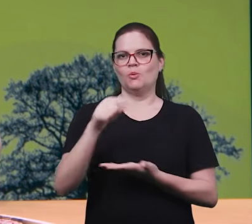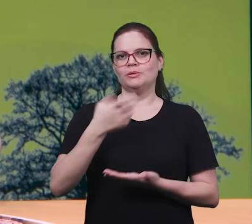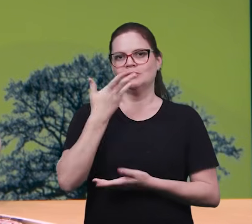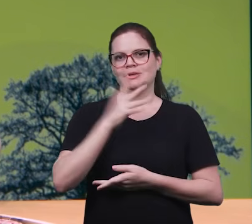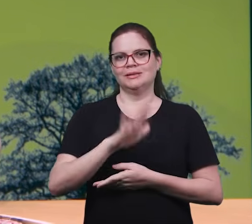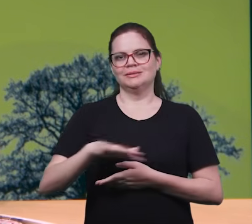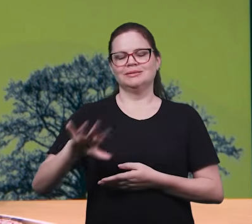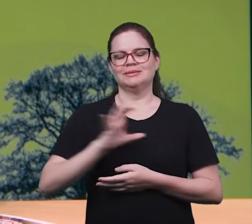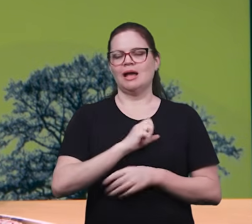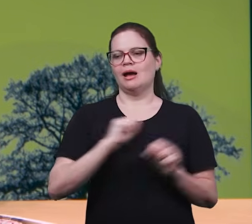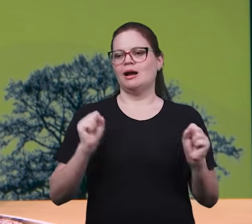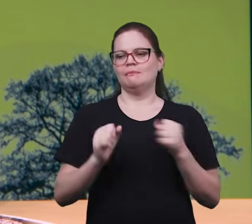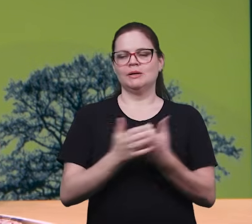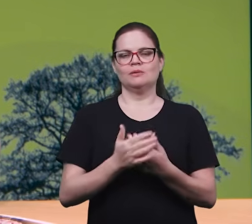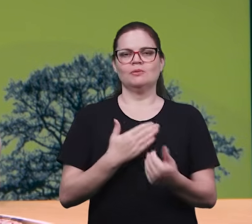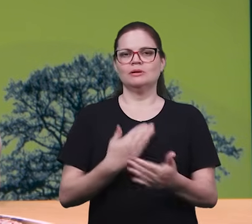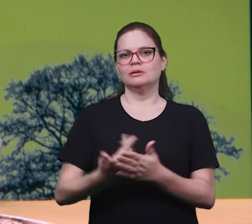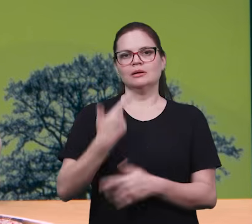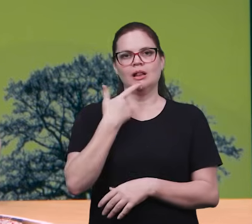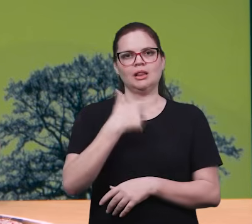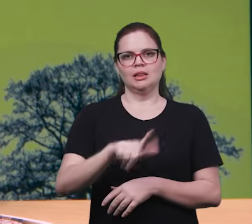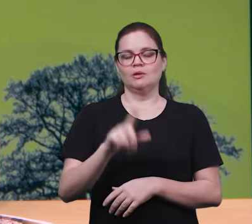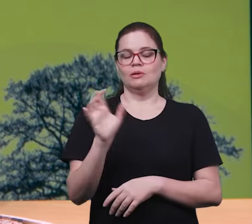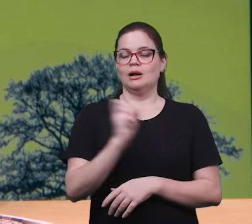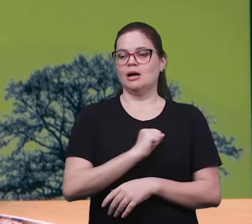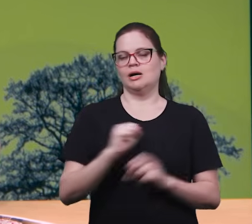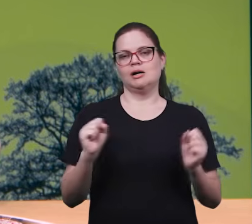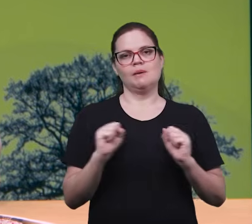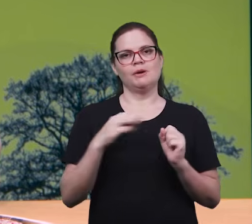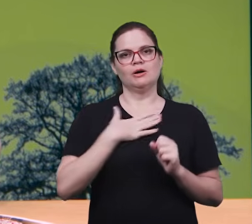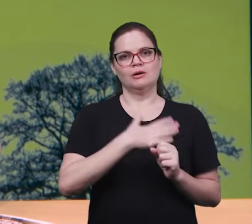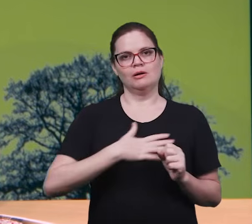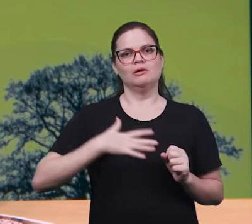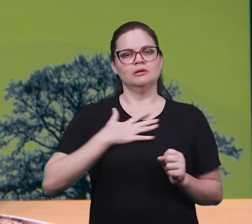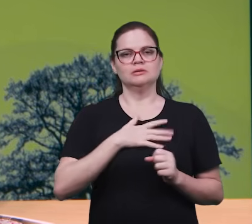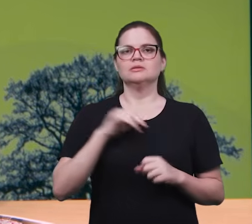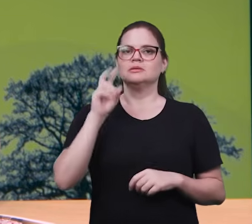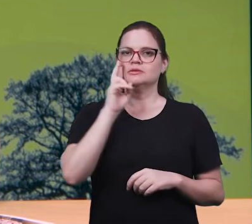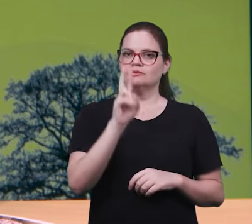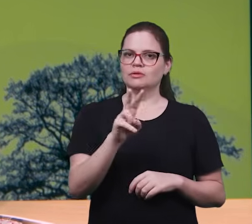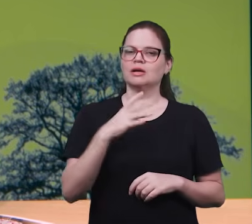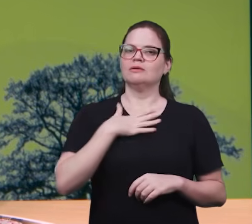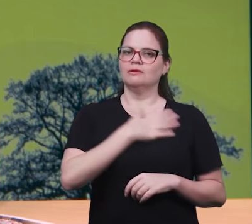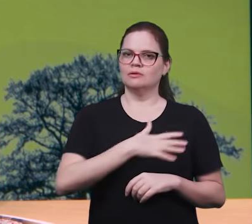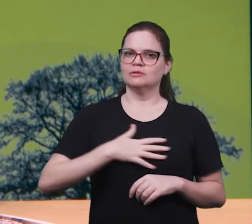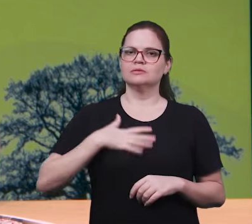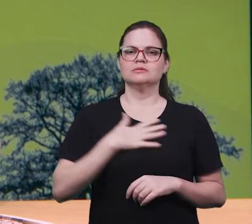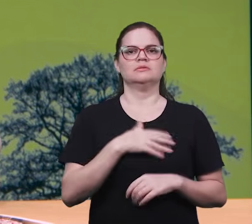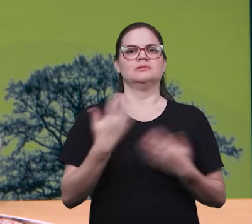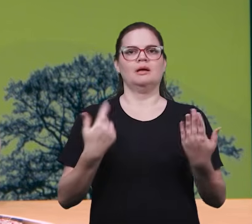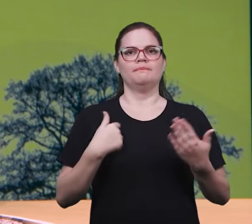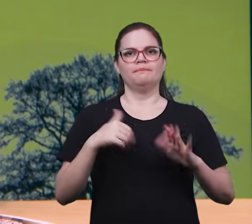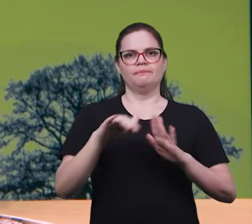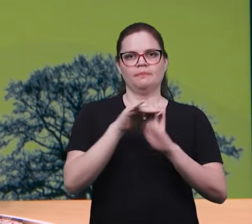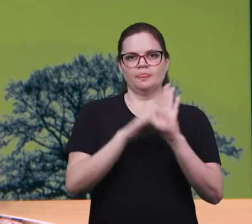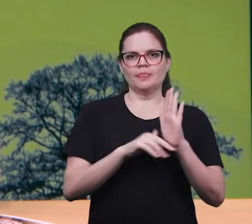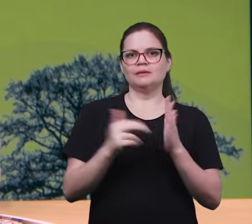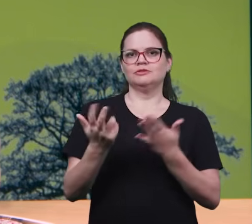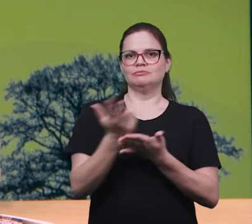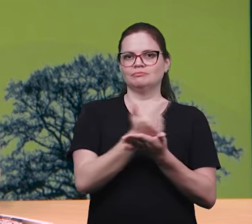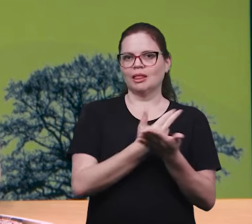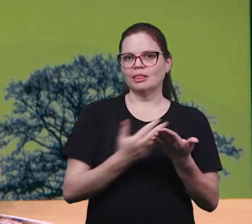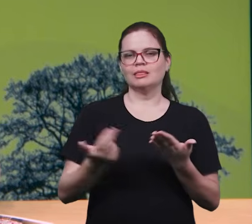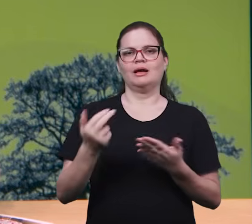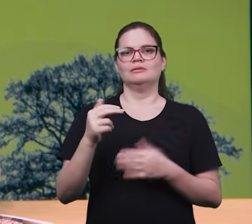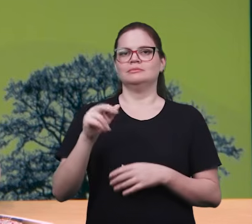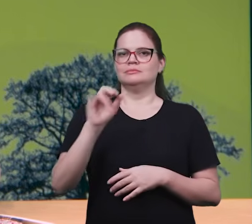em qualquer idioma, em qualquer nacionalidade. Elas gostam dos gibis, elas gostam dos quadrinhos coloridos. E nós